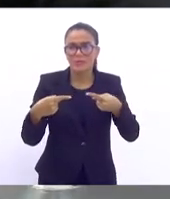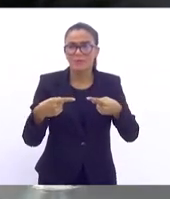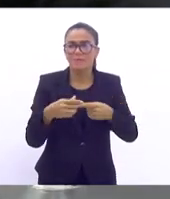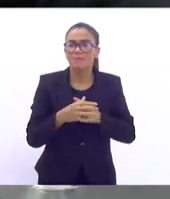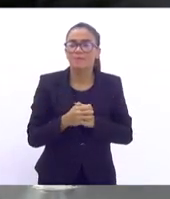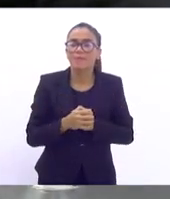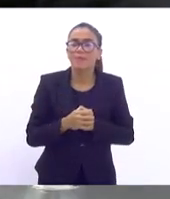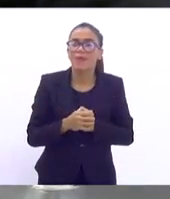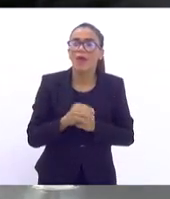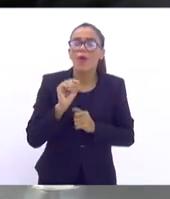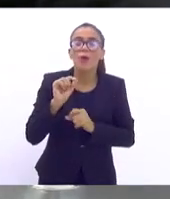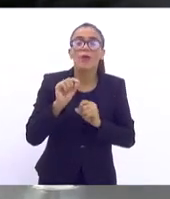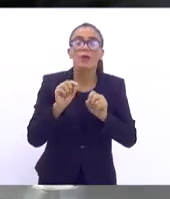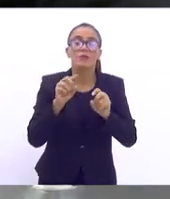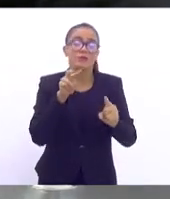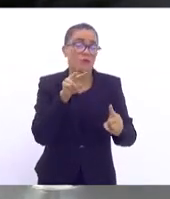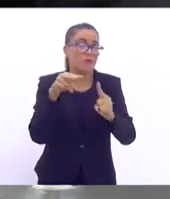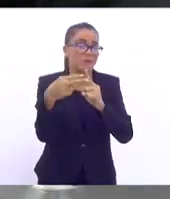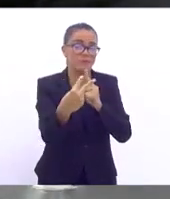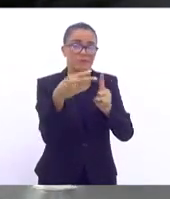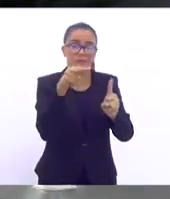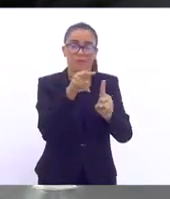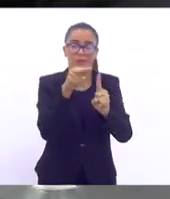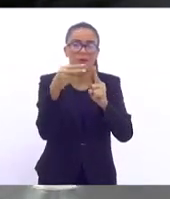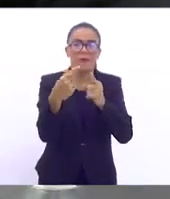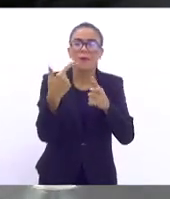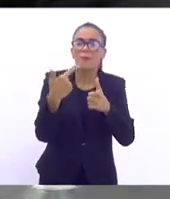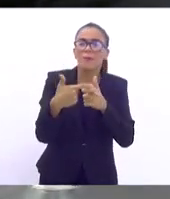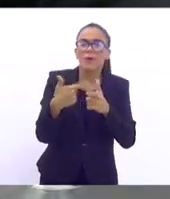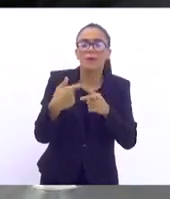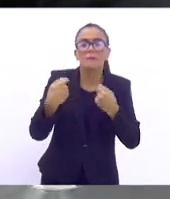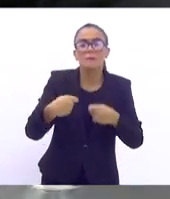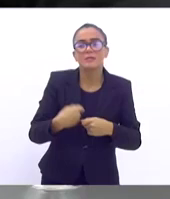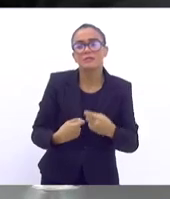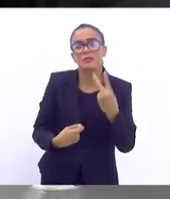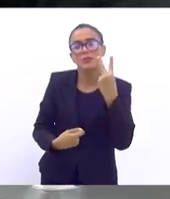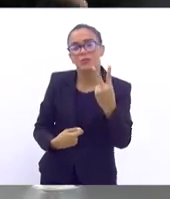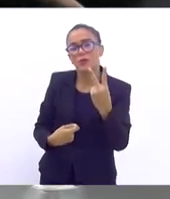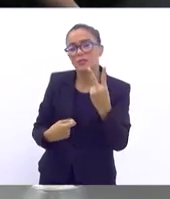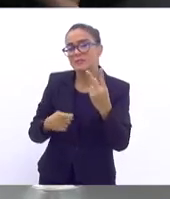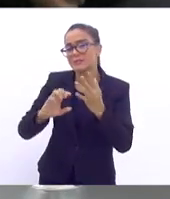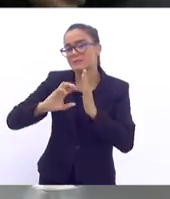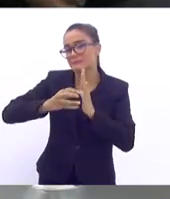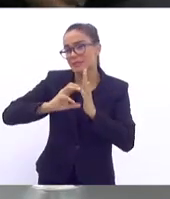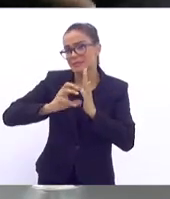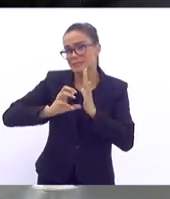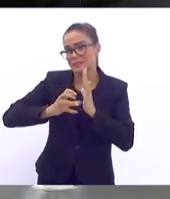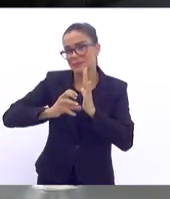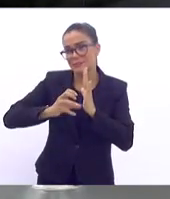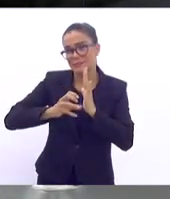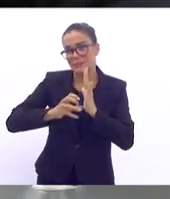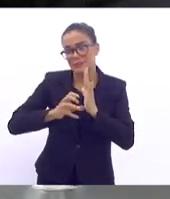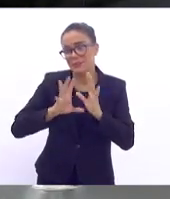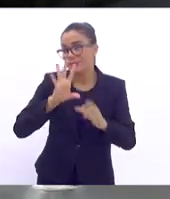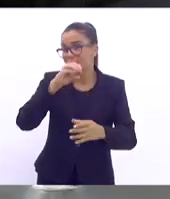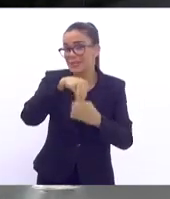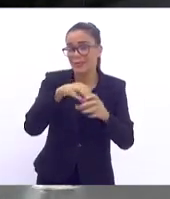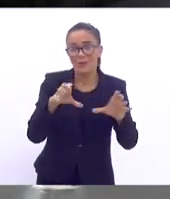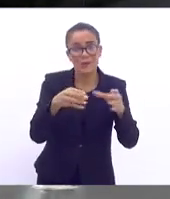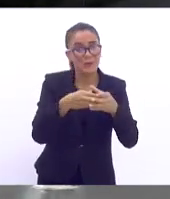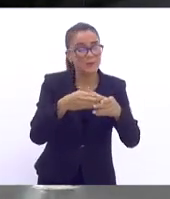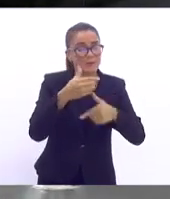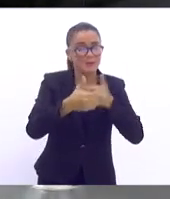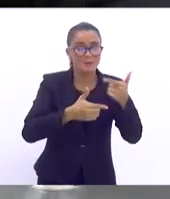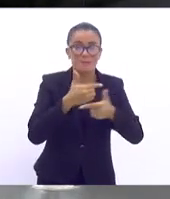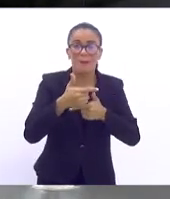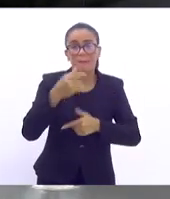que é a questão de concepção Por que que tem que ter dois dois partidos envolvidos numa frente para que a frente não